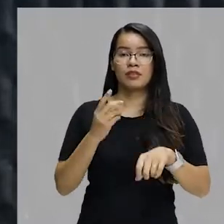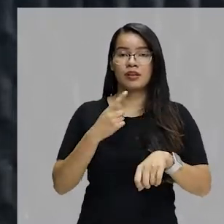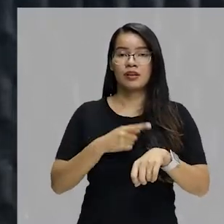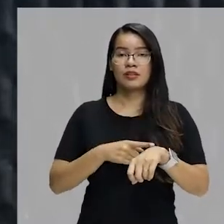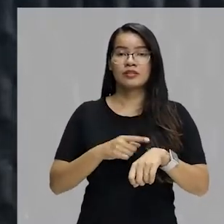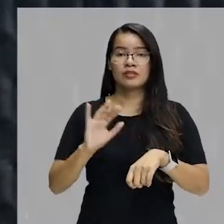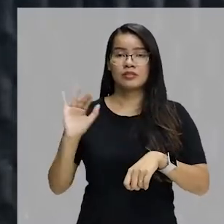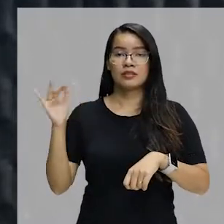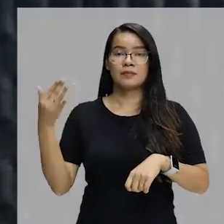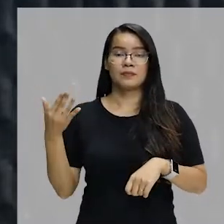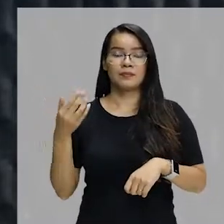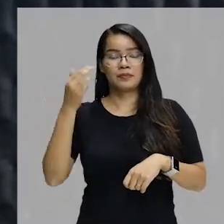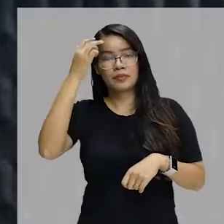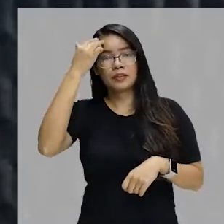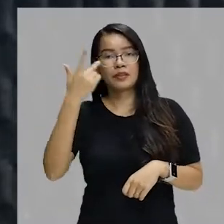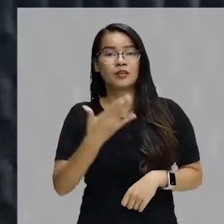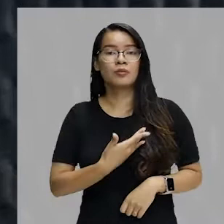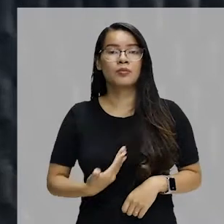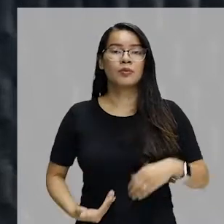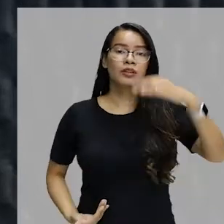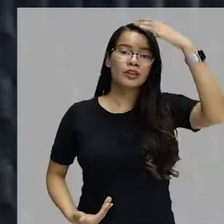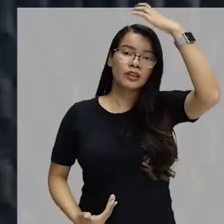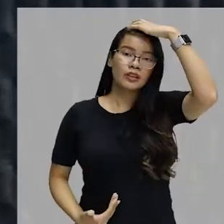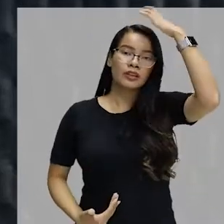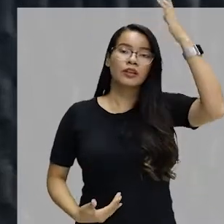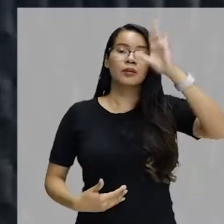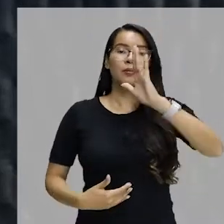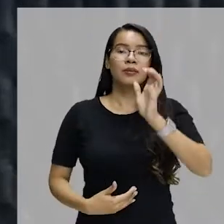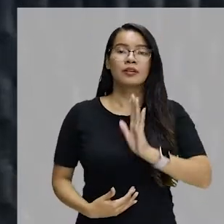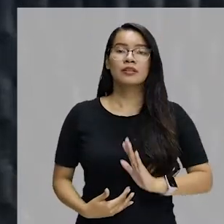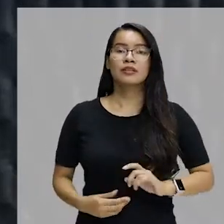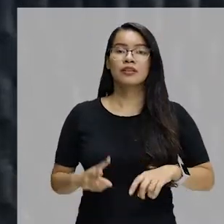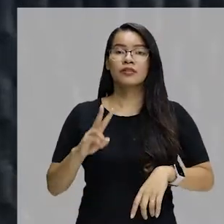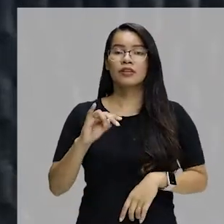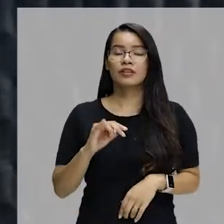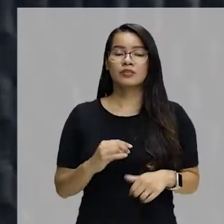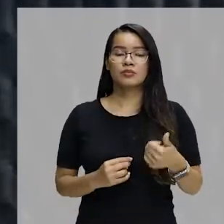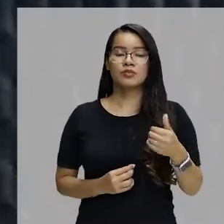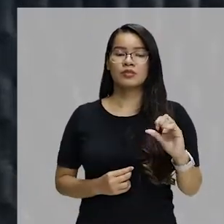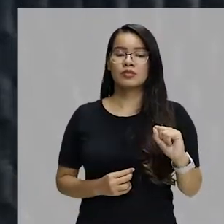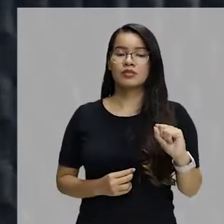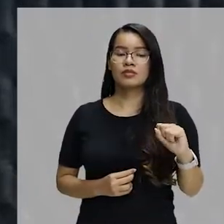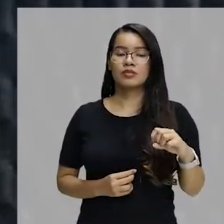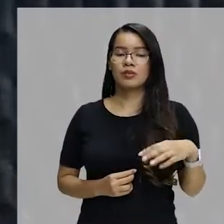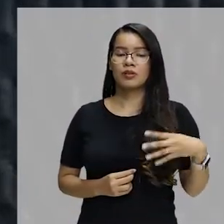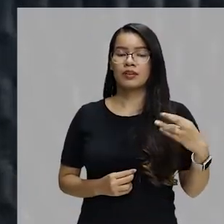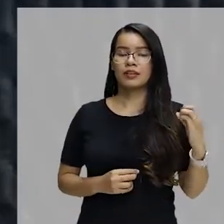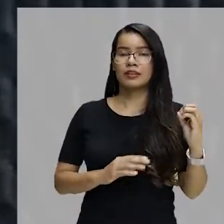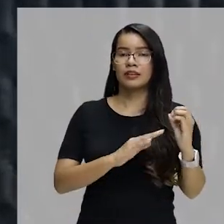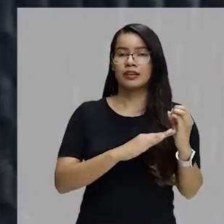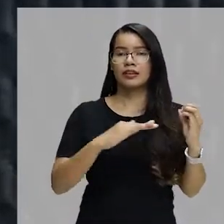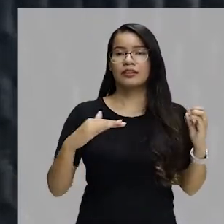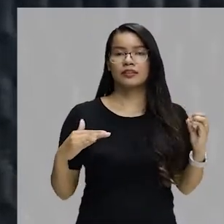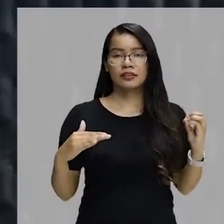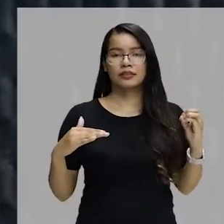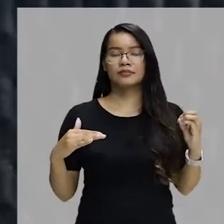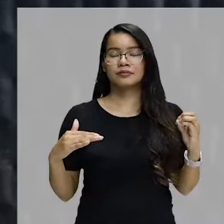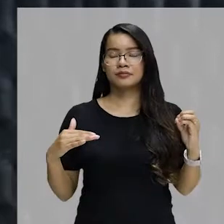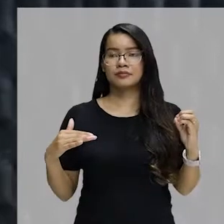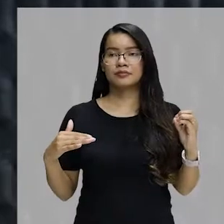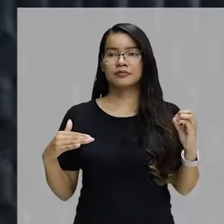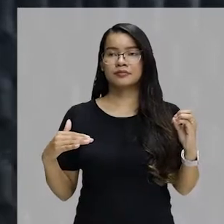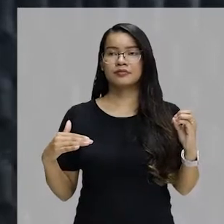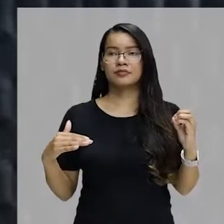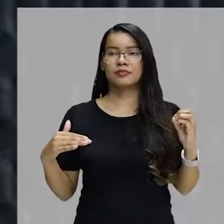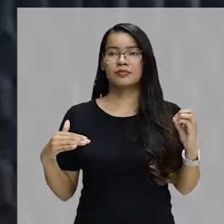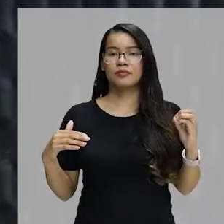reinado, que vai de 1840, nesse momento do golpe da maioridade, e vai se estender até o golpe da proclamação da